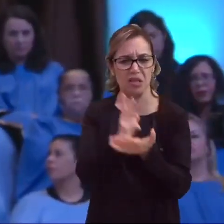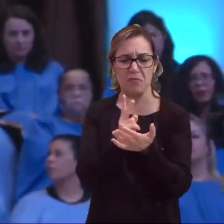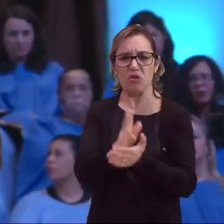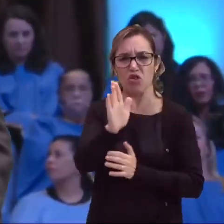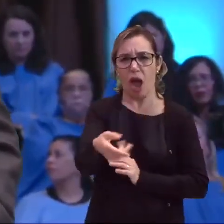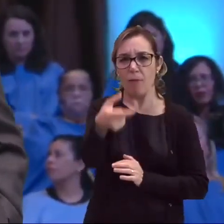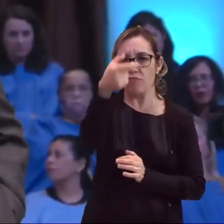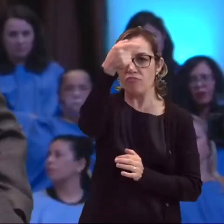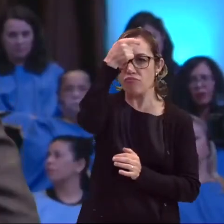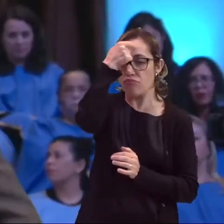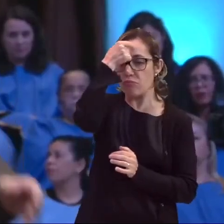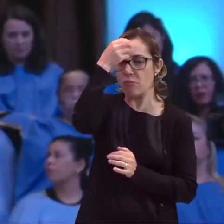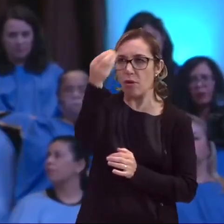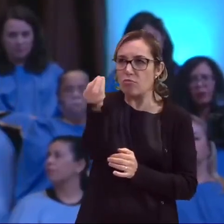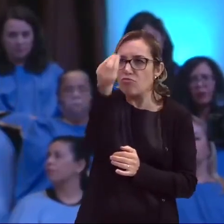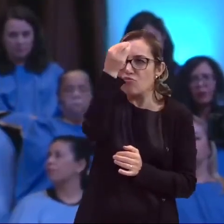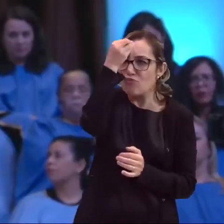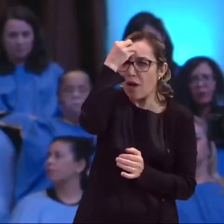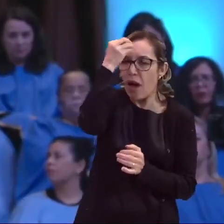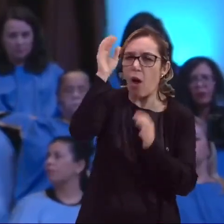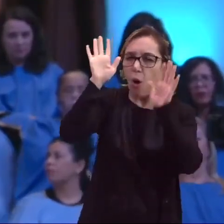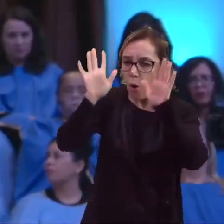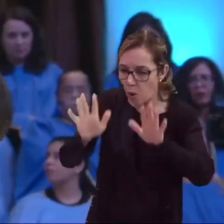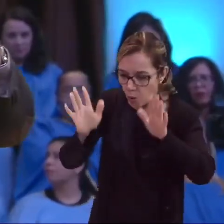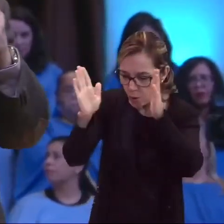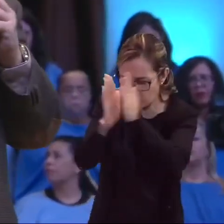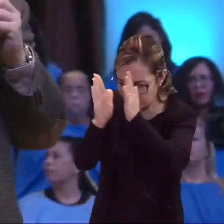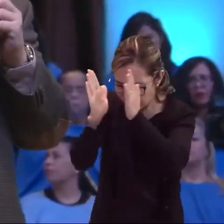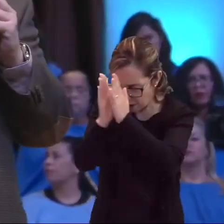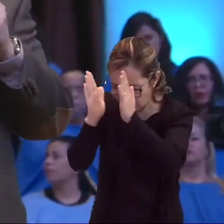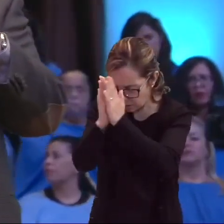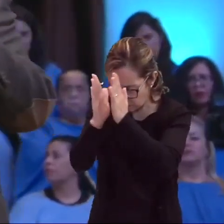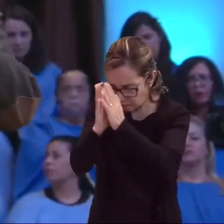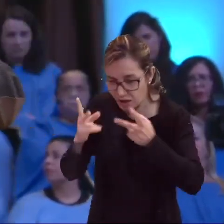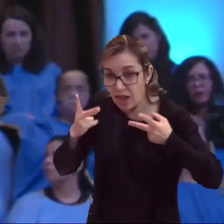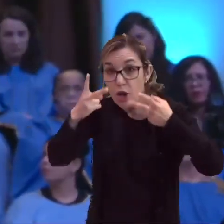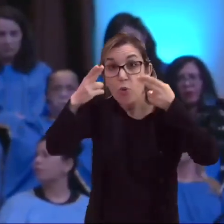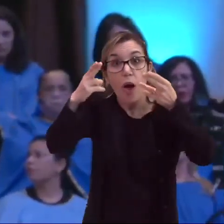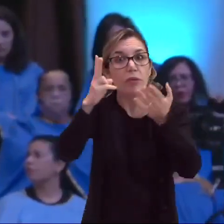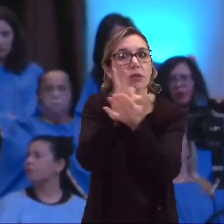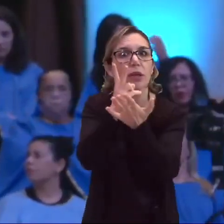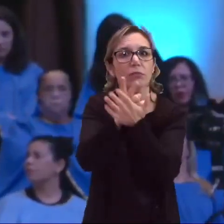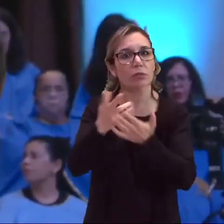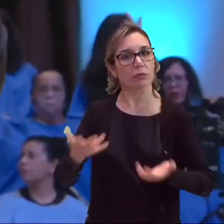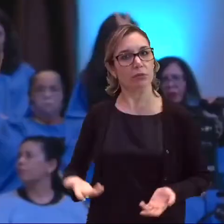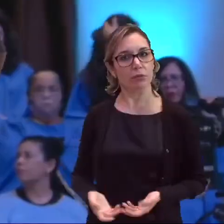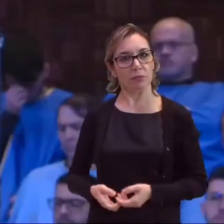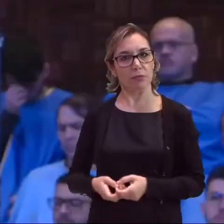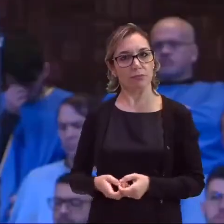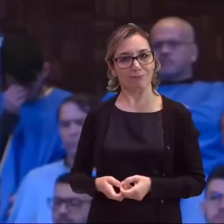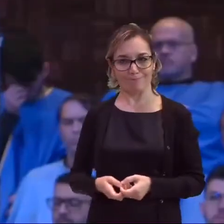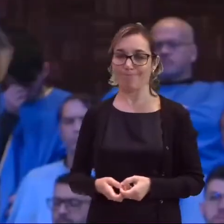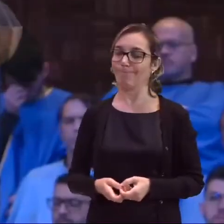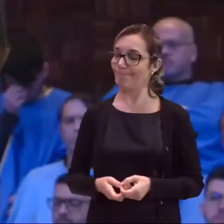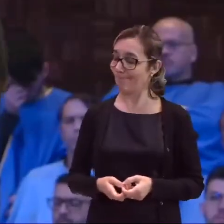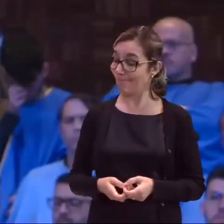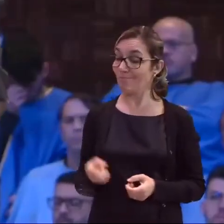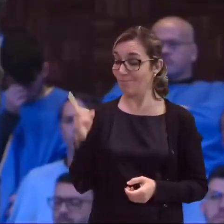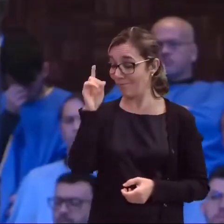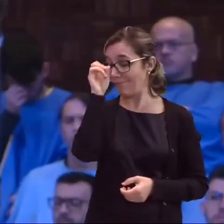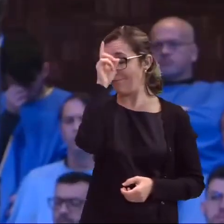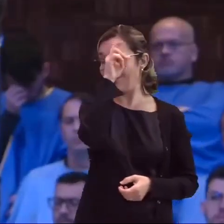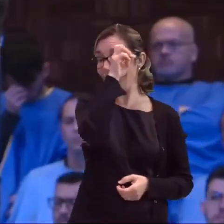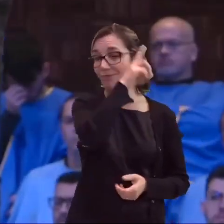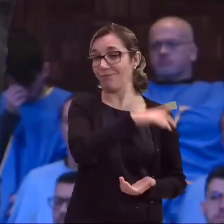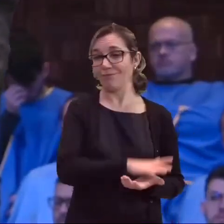e a minha tia mora um tinha um jeito muito engraçado de lidar com as coisas e ela trabalhava no comércio eu